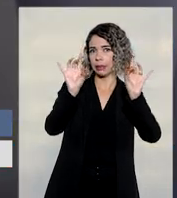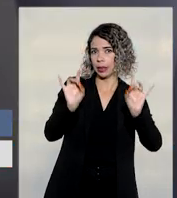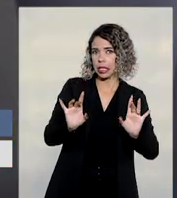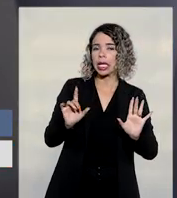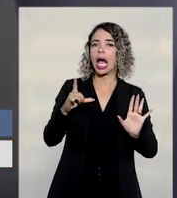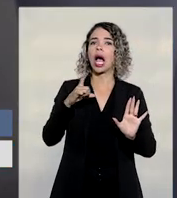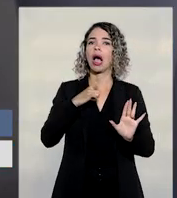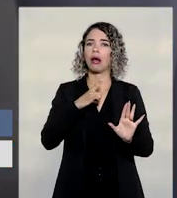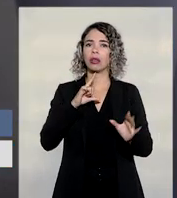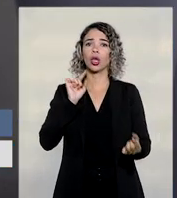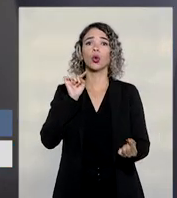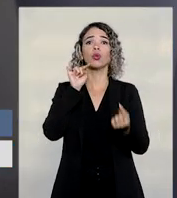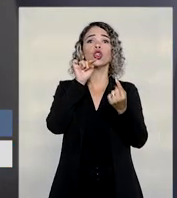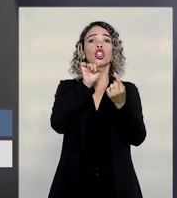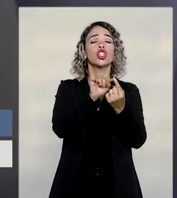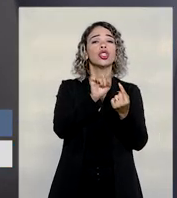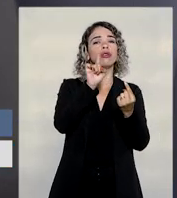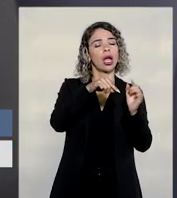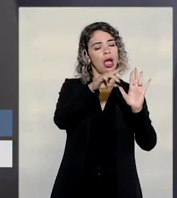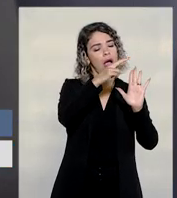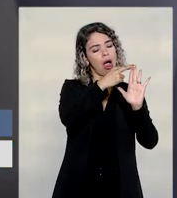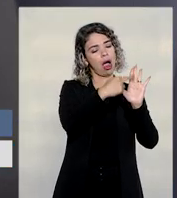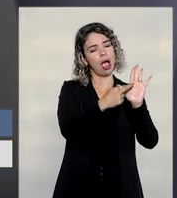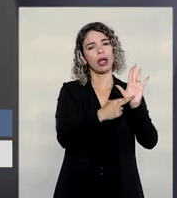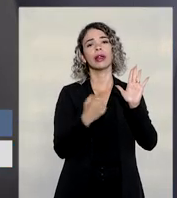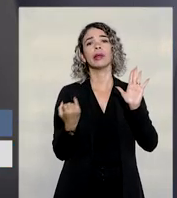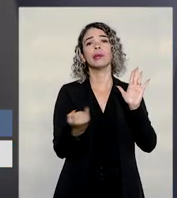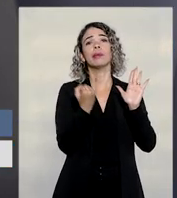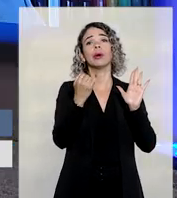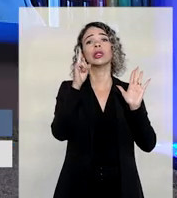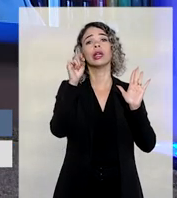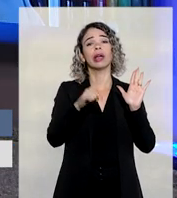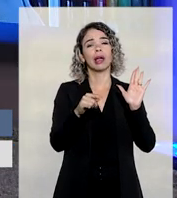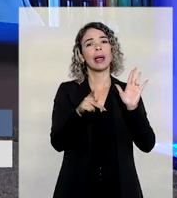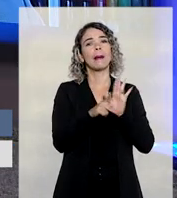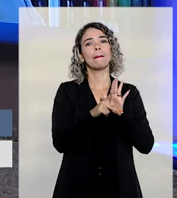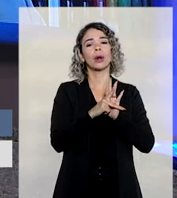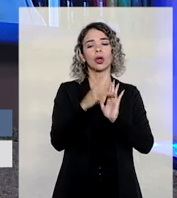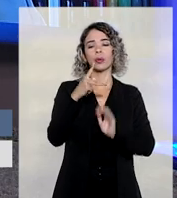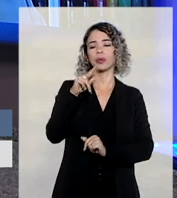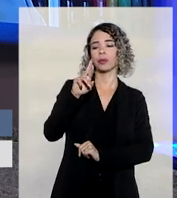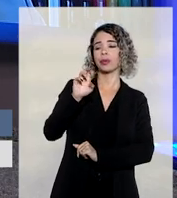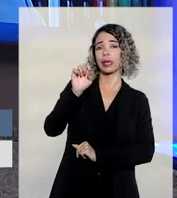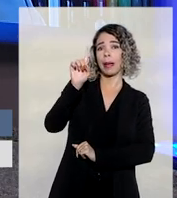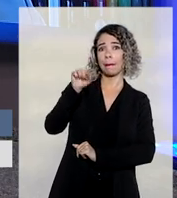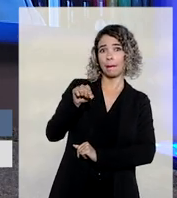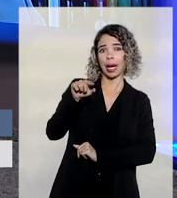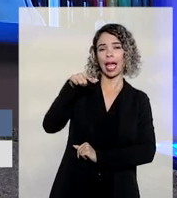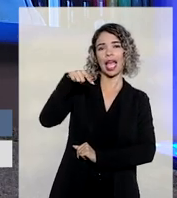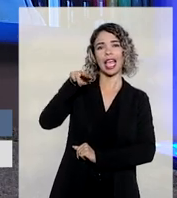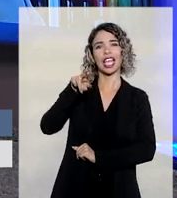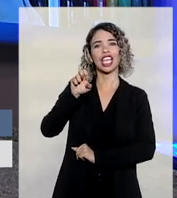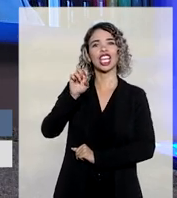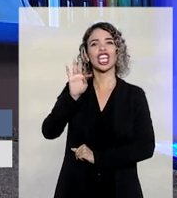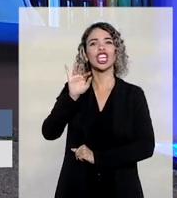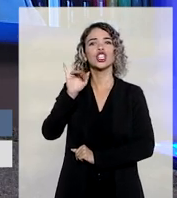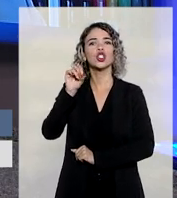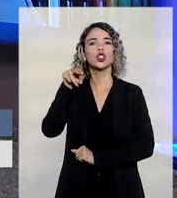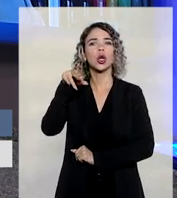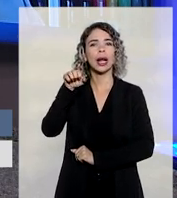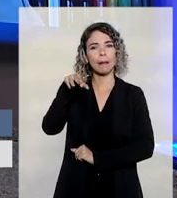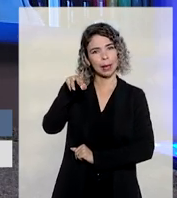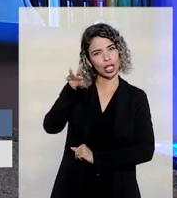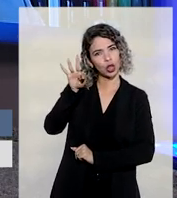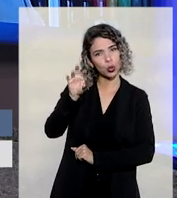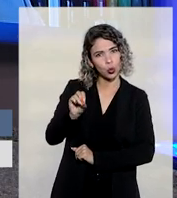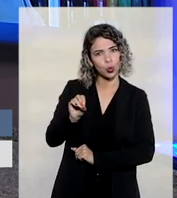extraordinário, que tem, como eu já disse aqui, um requisito muito relevante, que é o requisito do pré-questionamento. E o STJ